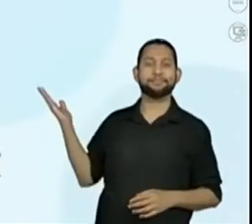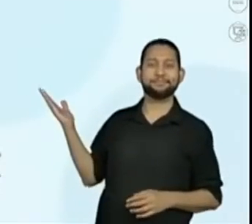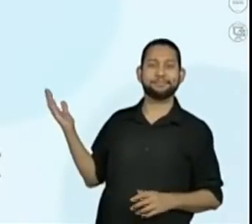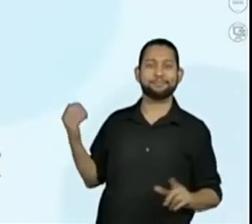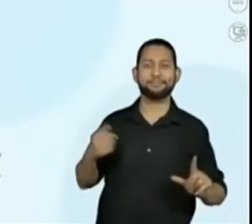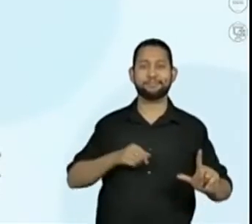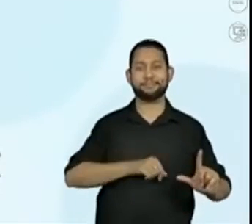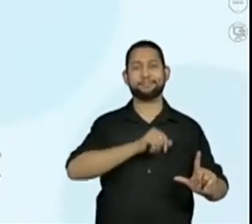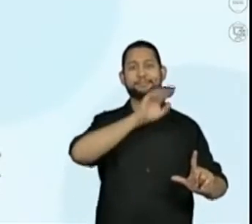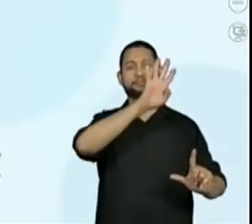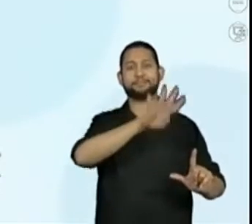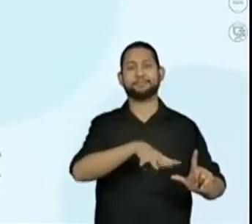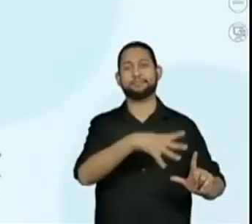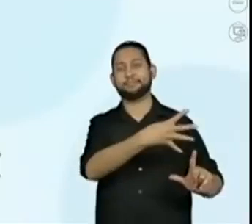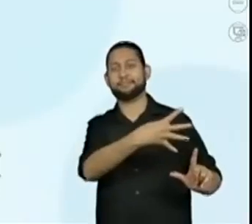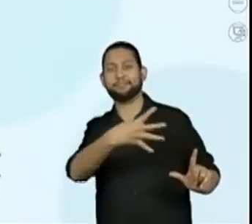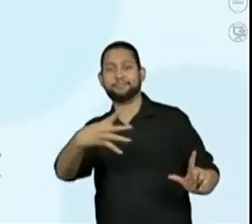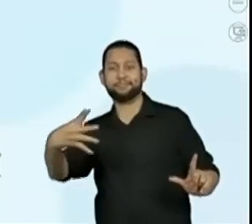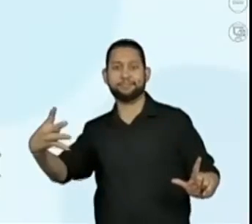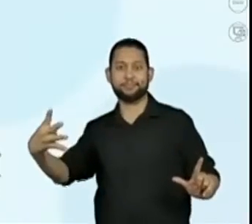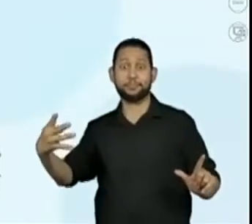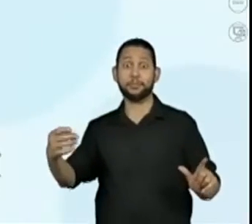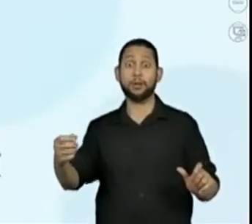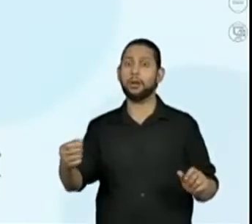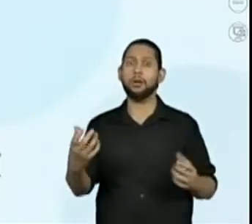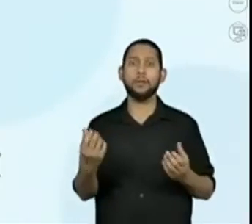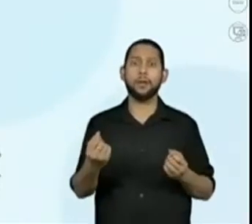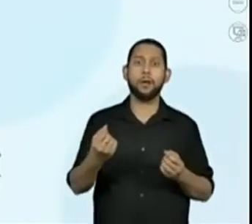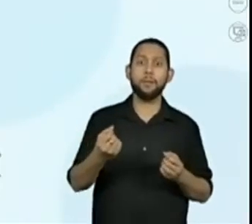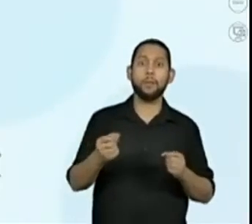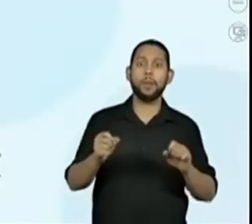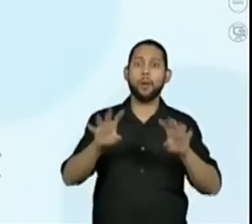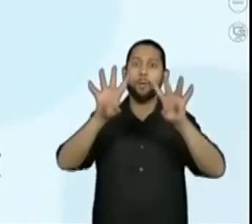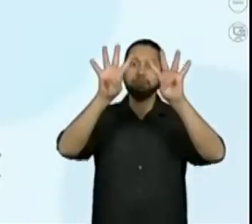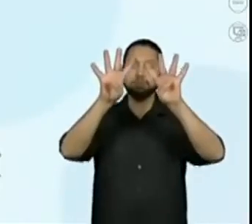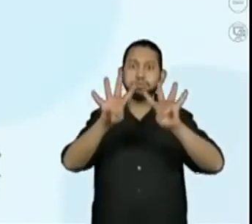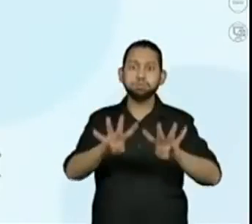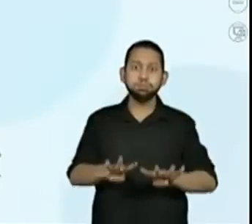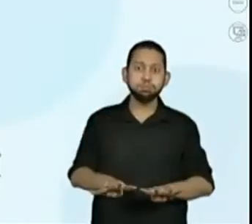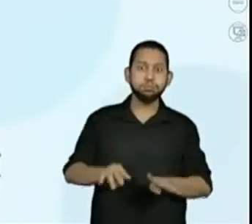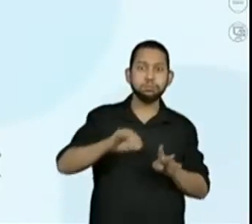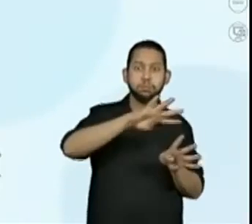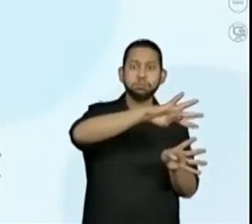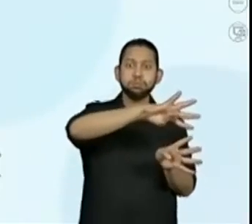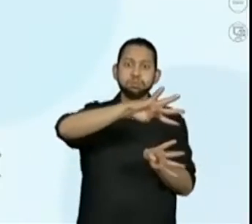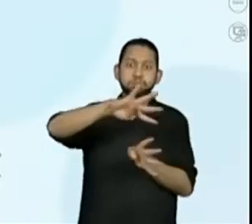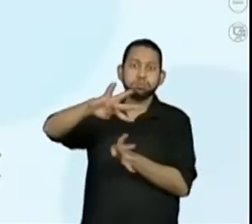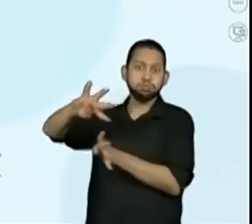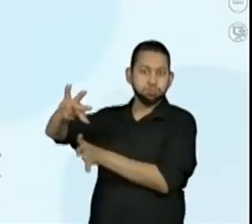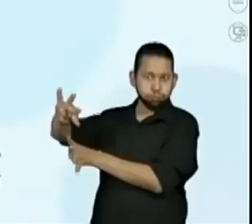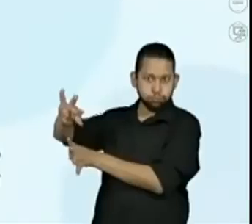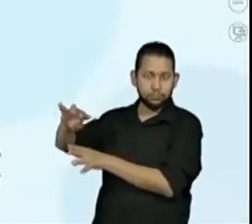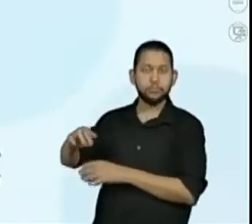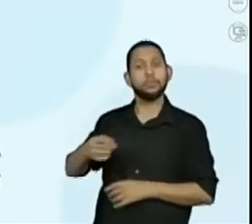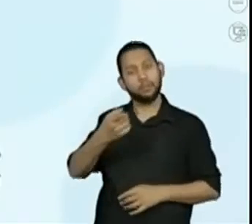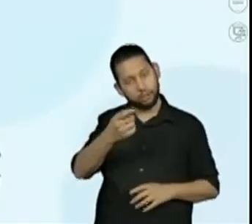m temos então aqui uma malha quadriculada e vamos então desenhar